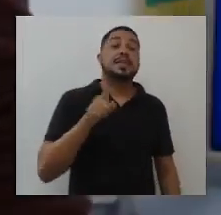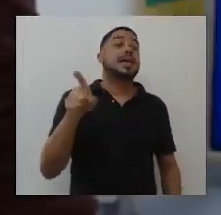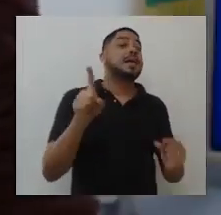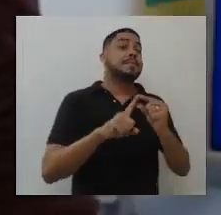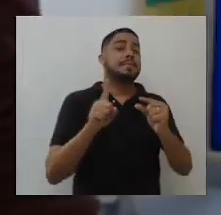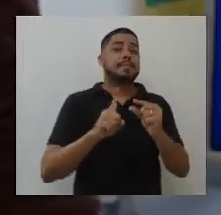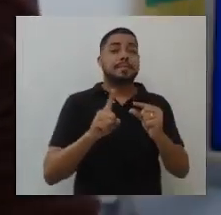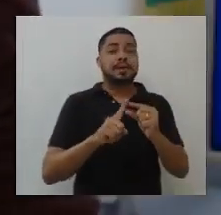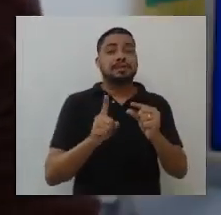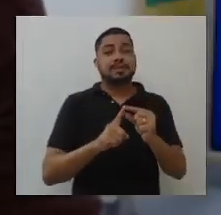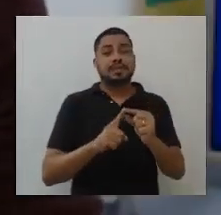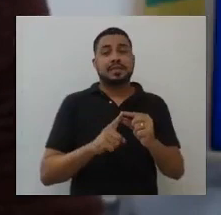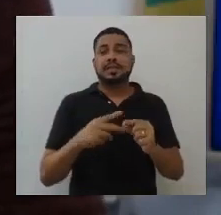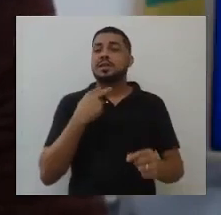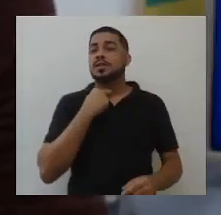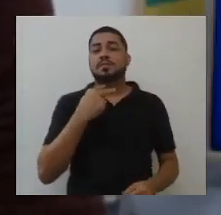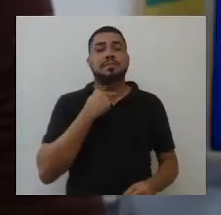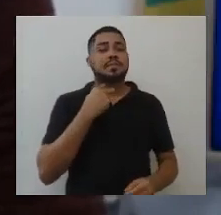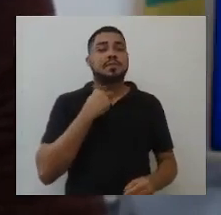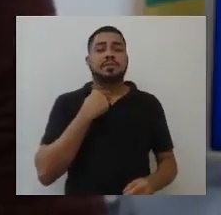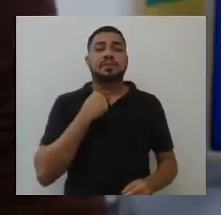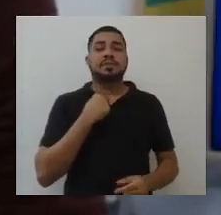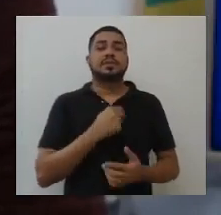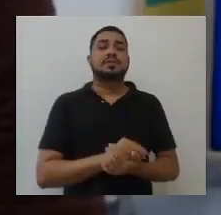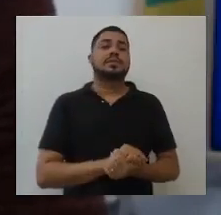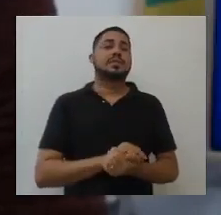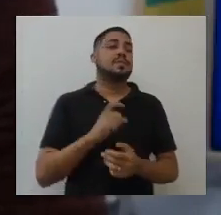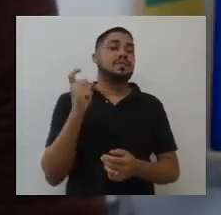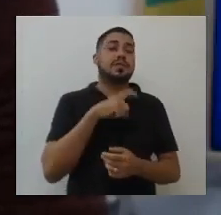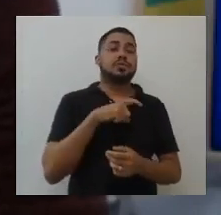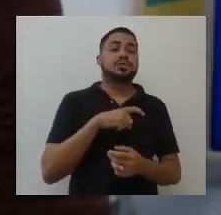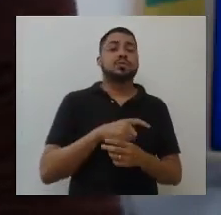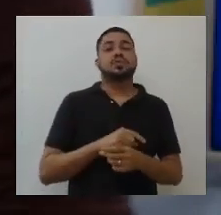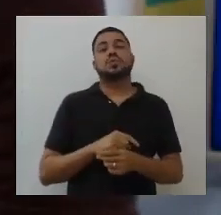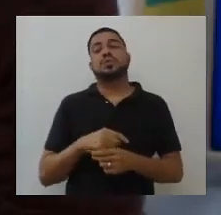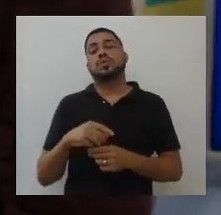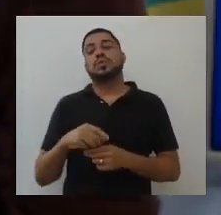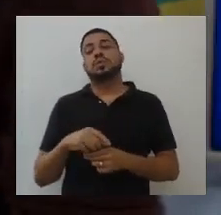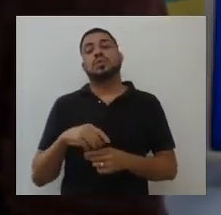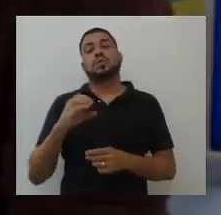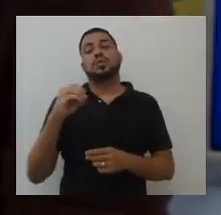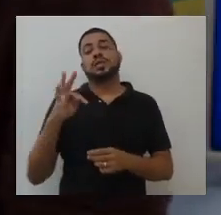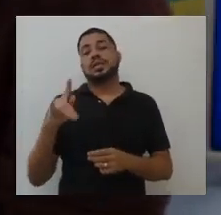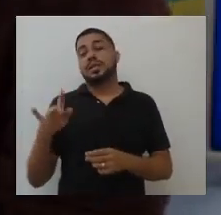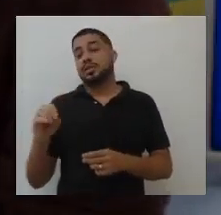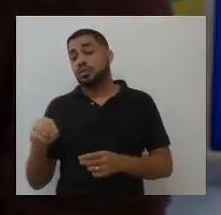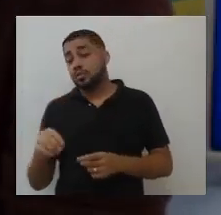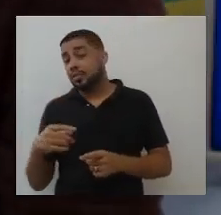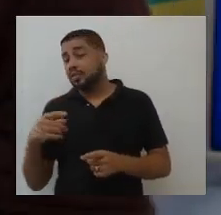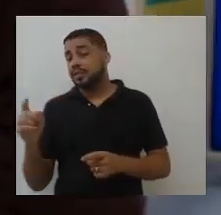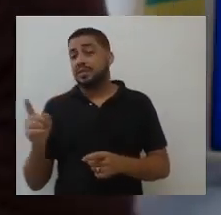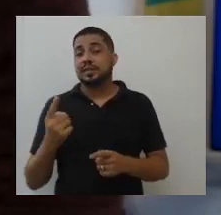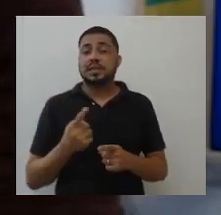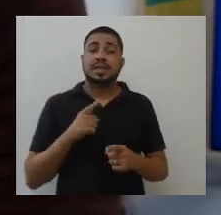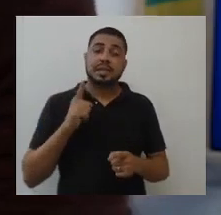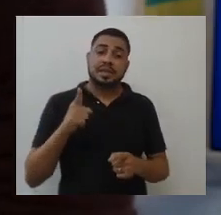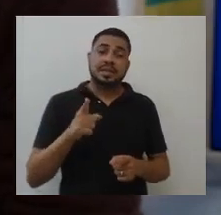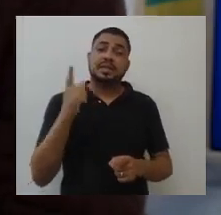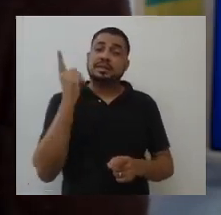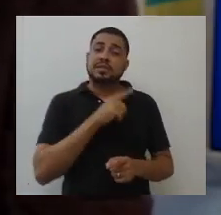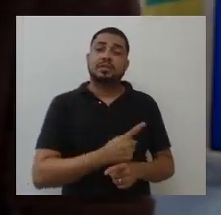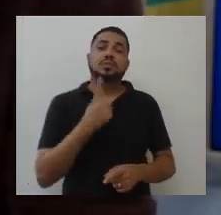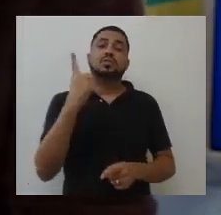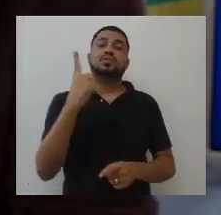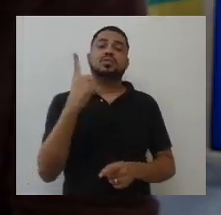aqui, essa segunda palavra, ela não pode ser considerada como um falso cognato, um false friend. Não pode. Ela é considerada como